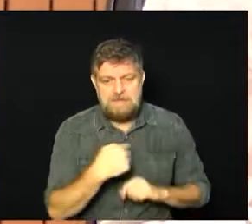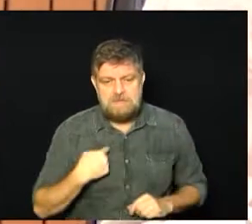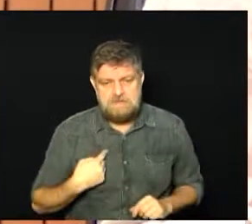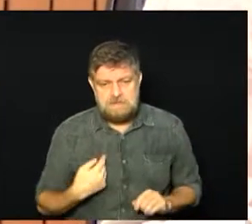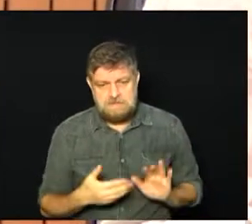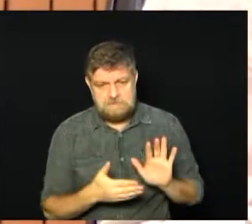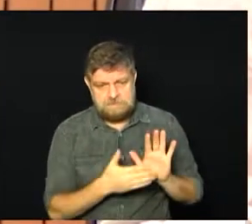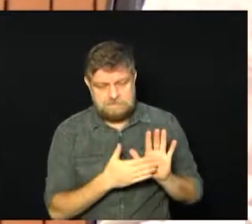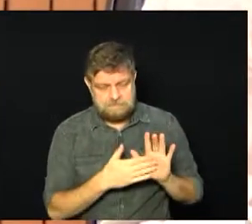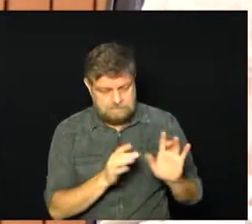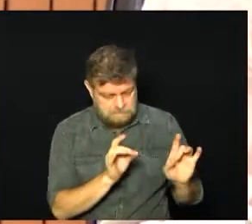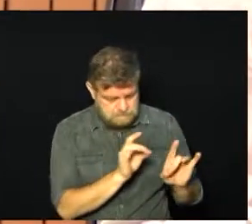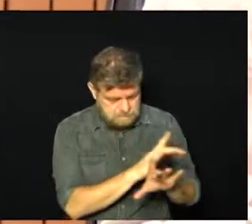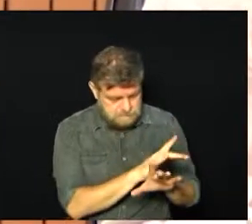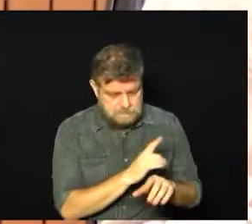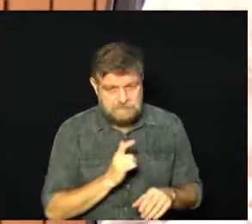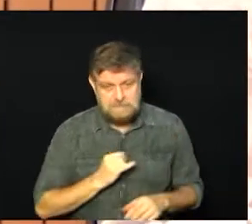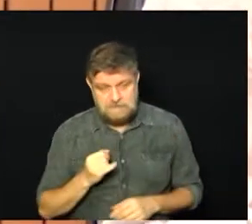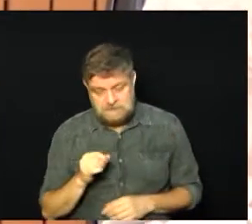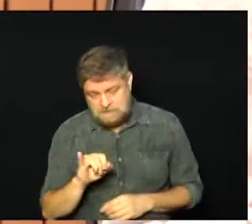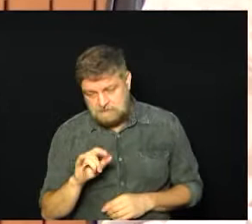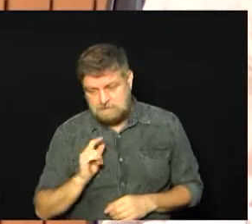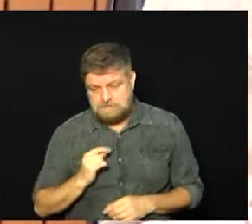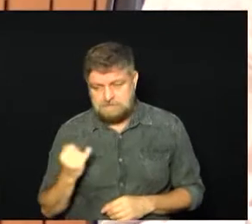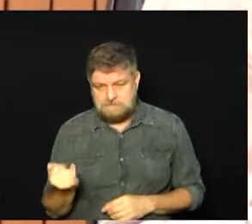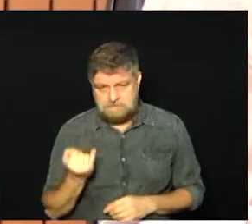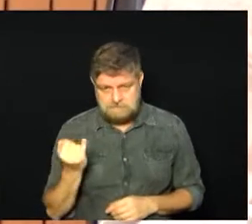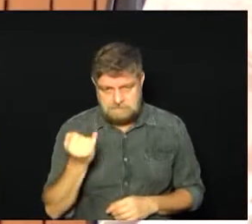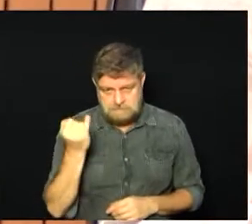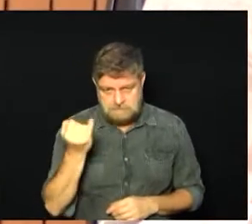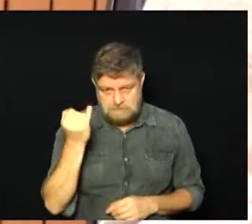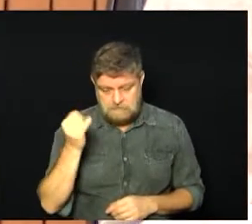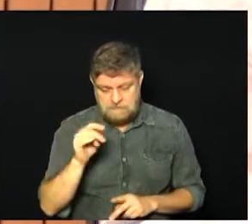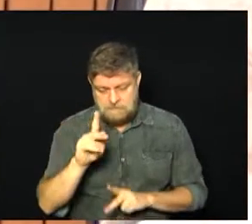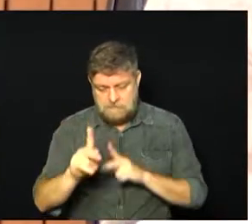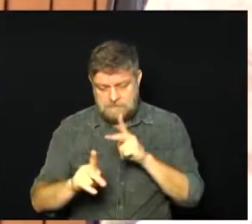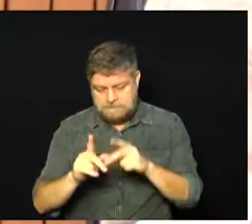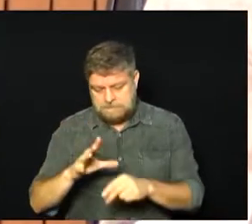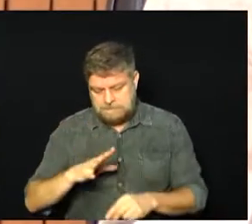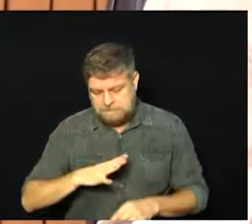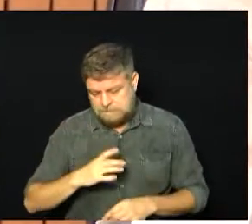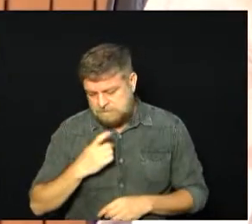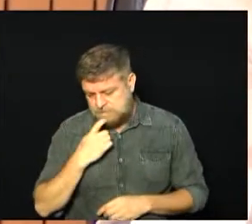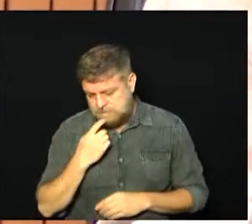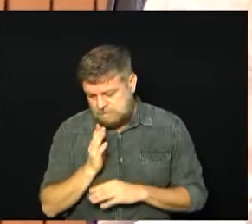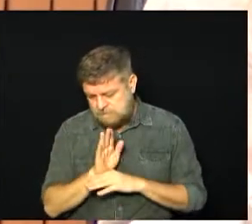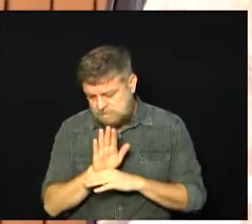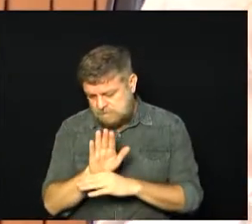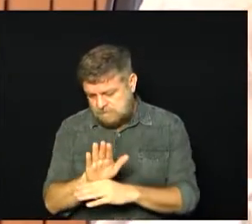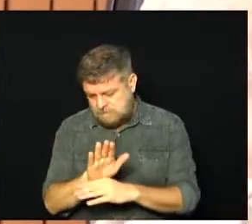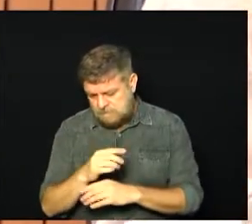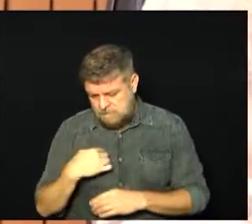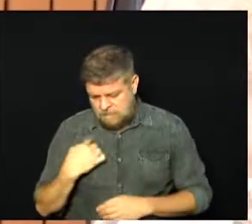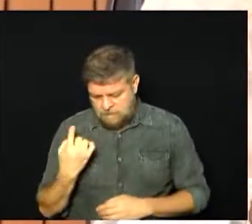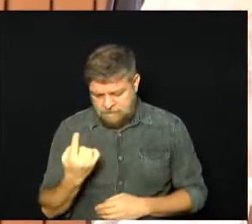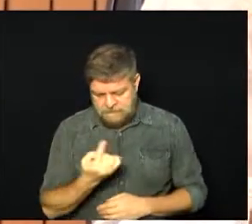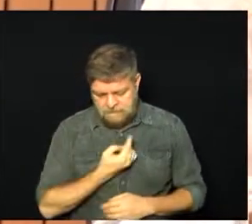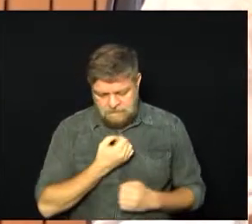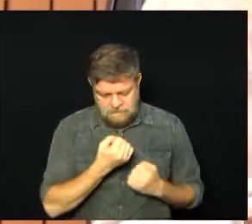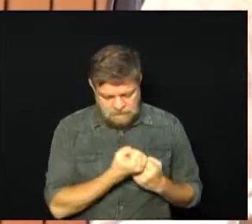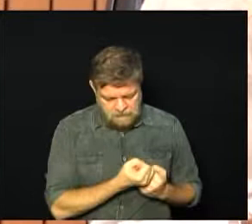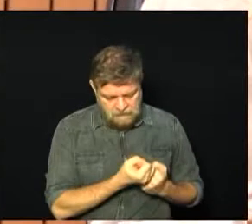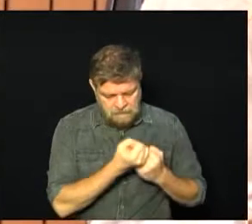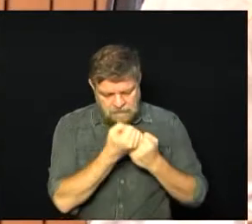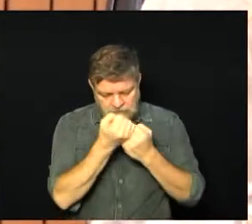algo importante, necessário, benéfico para a cidade, obviamente que a gente tem que apoiar.